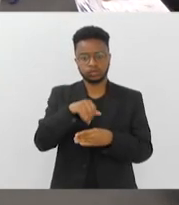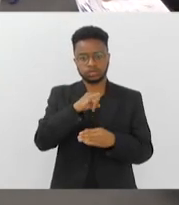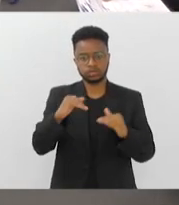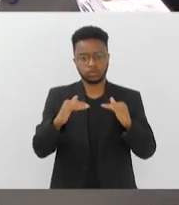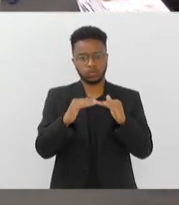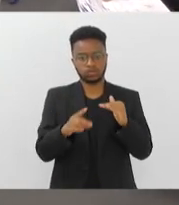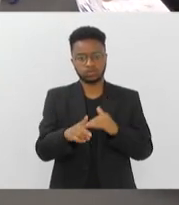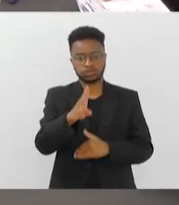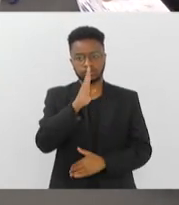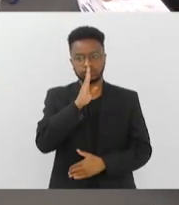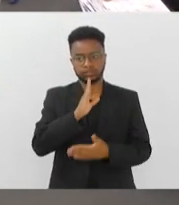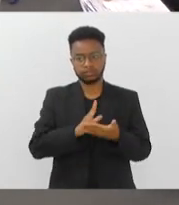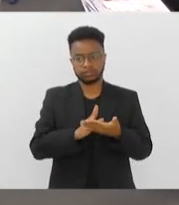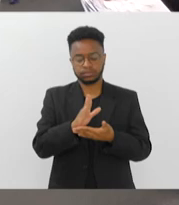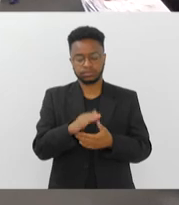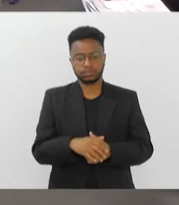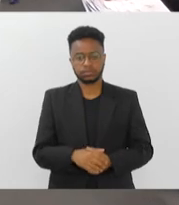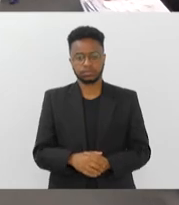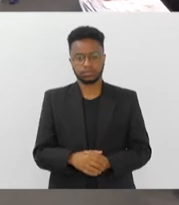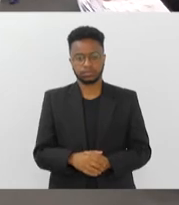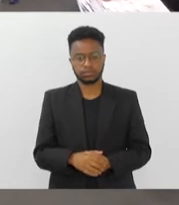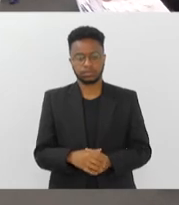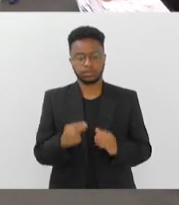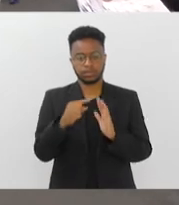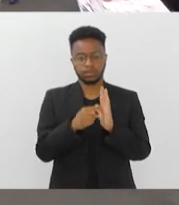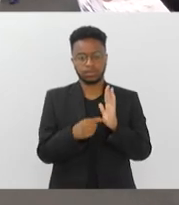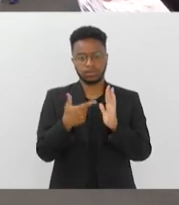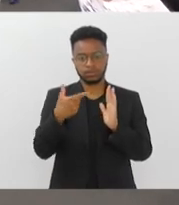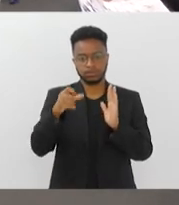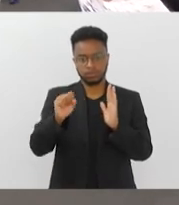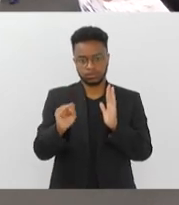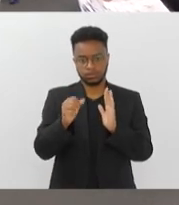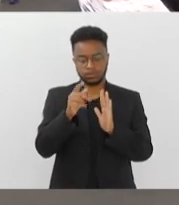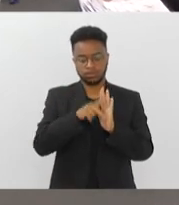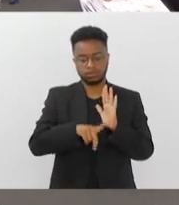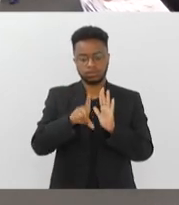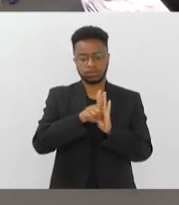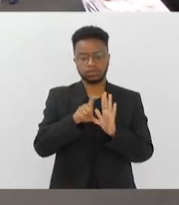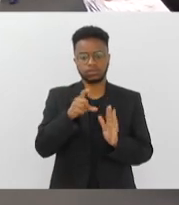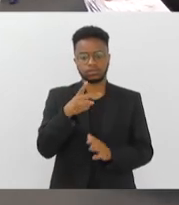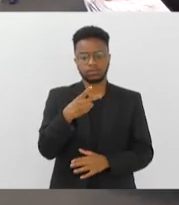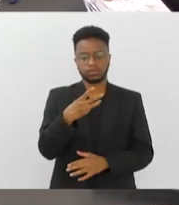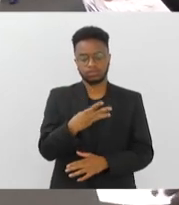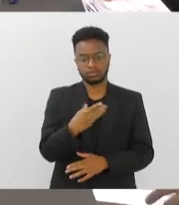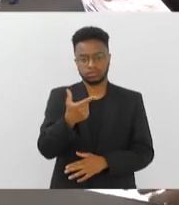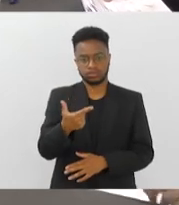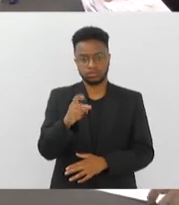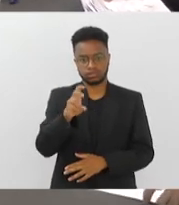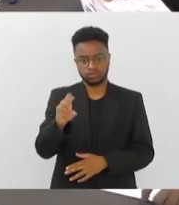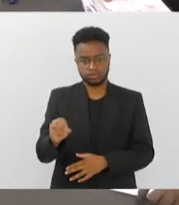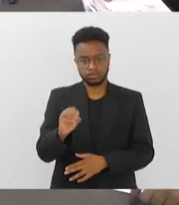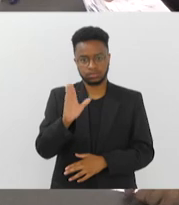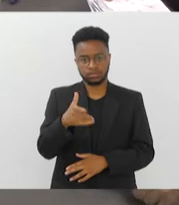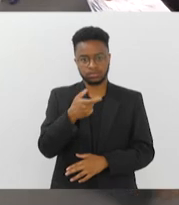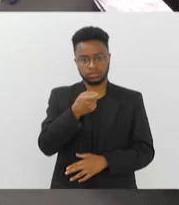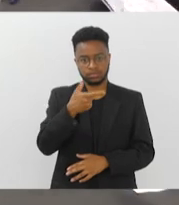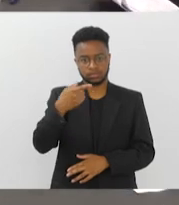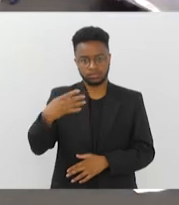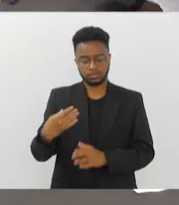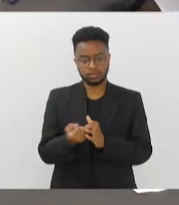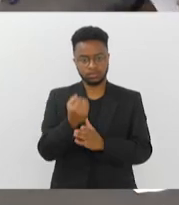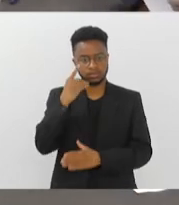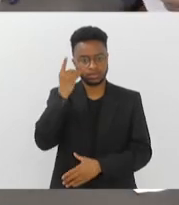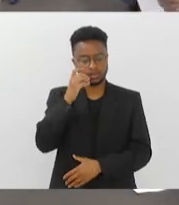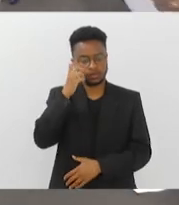aprovam permaneçam como estão, aprovado. 28 da pauta, projeto de lei 3250 de 24, de autoria da deputada Verônica Lima, que institui